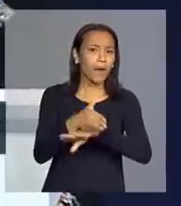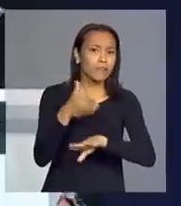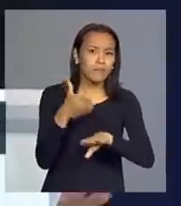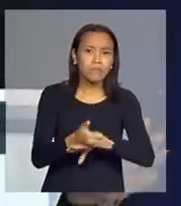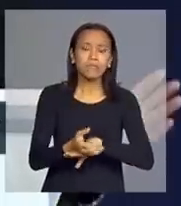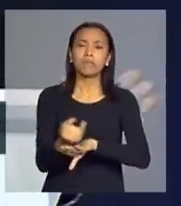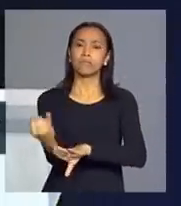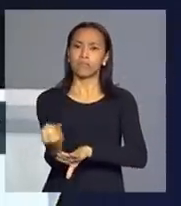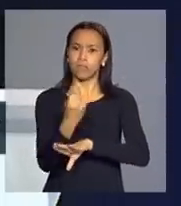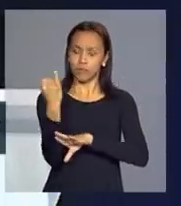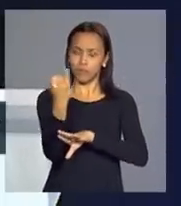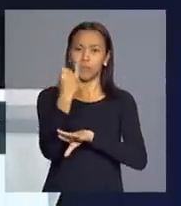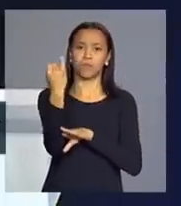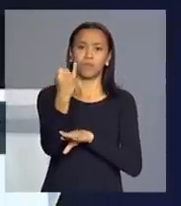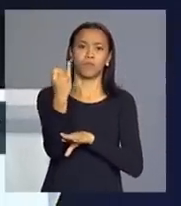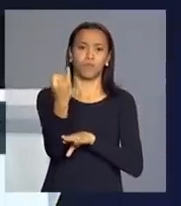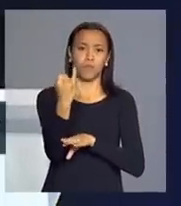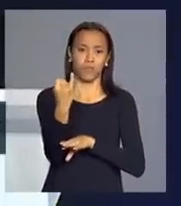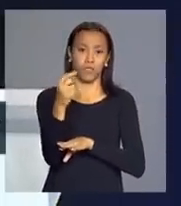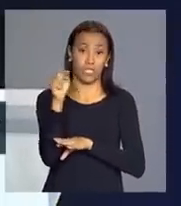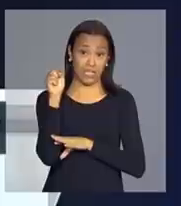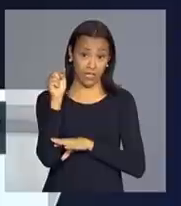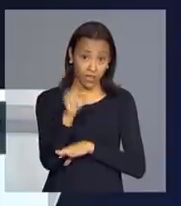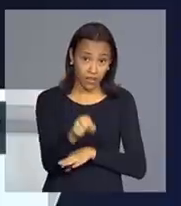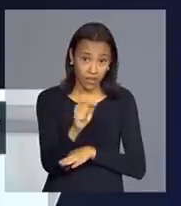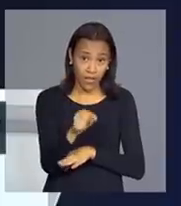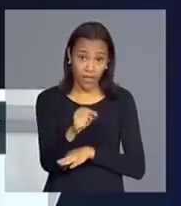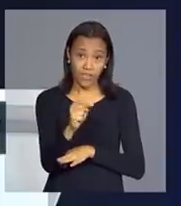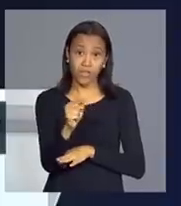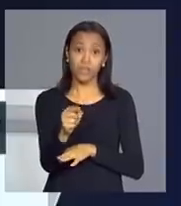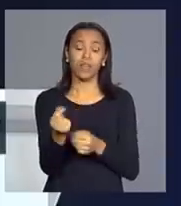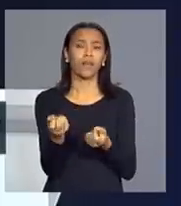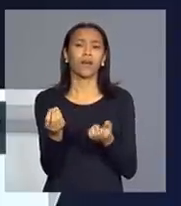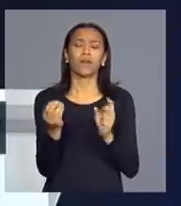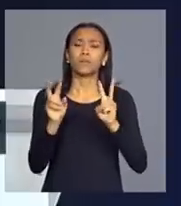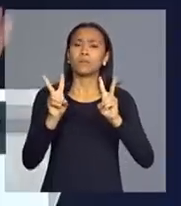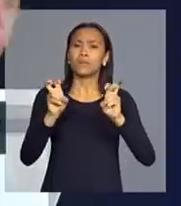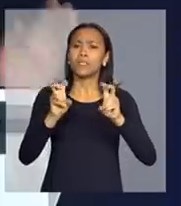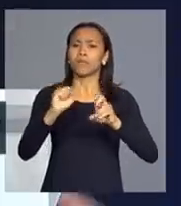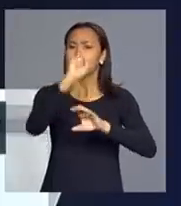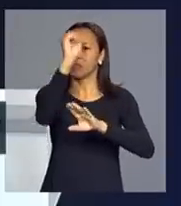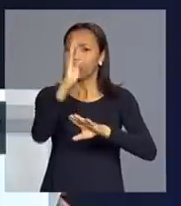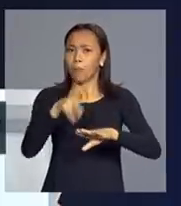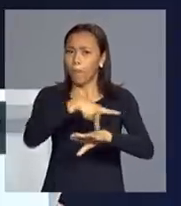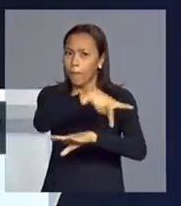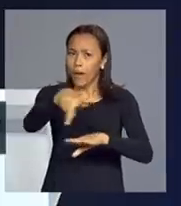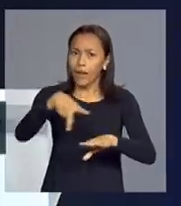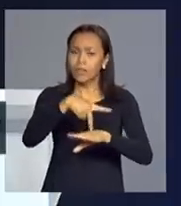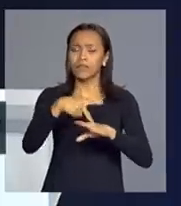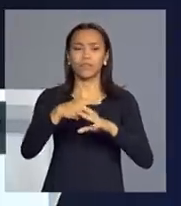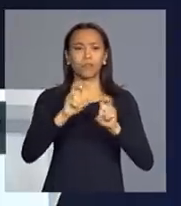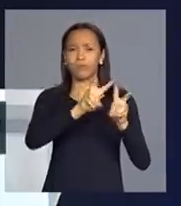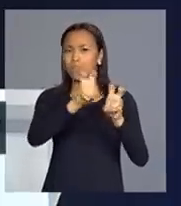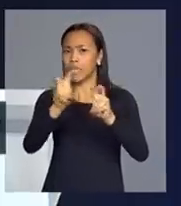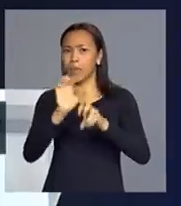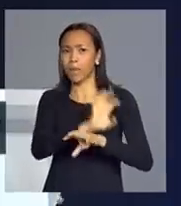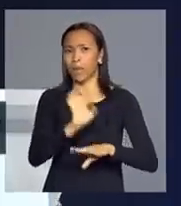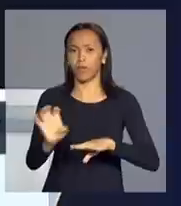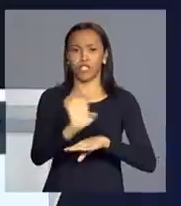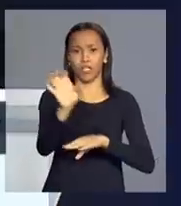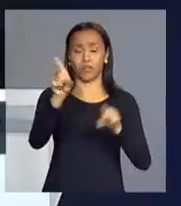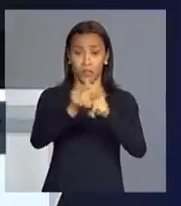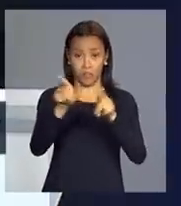decisiva nessa entrada na pauta nacional, acho que na pauta dos estados e das